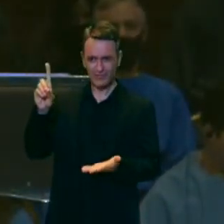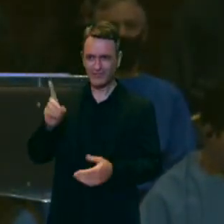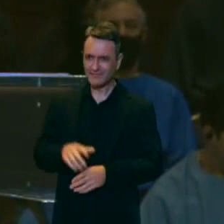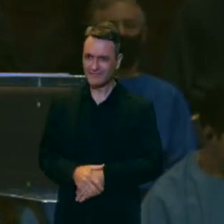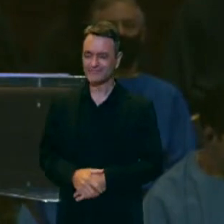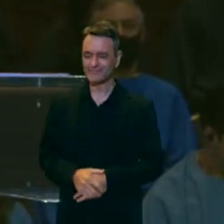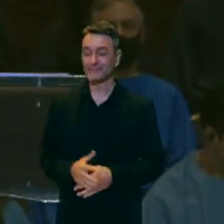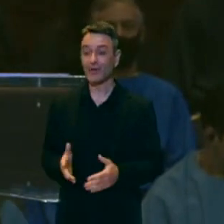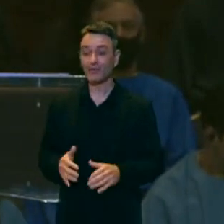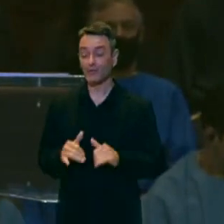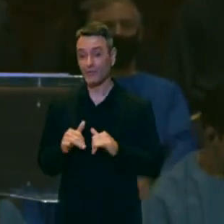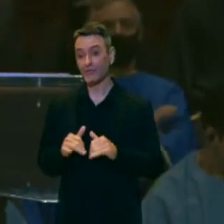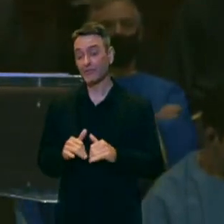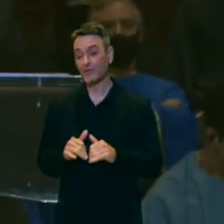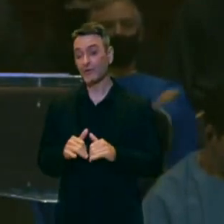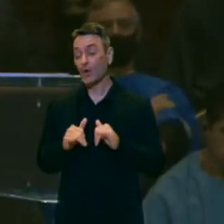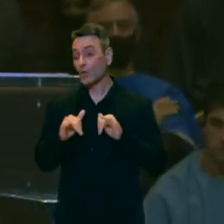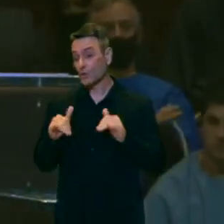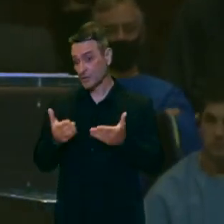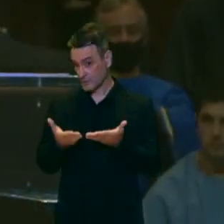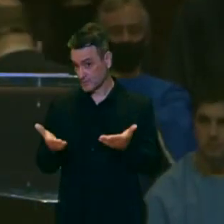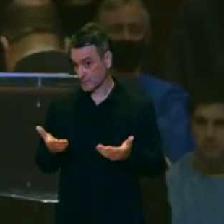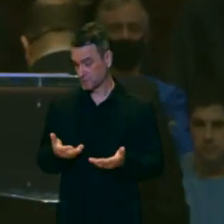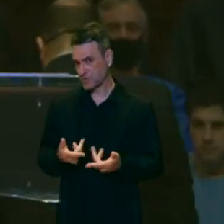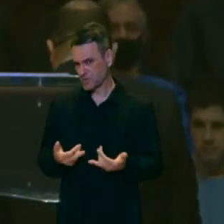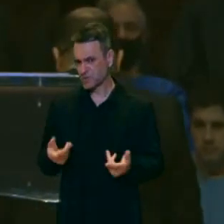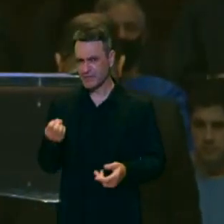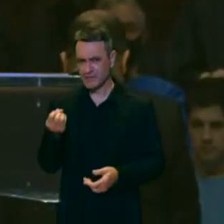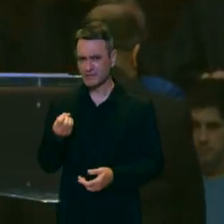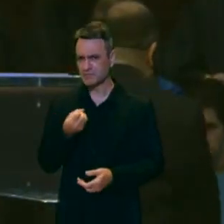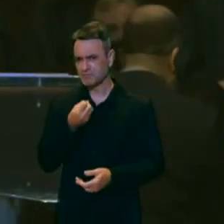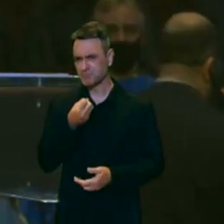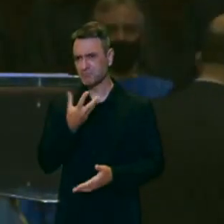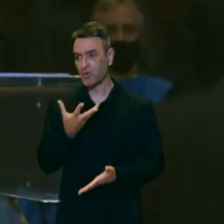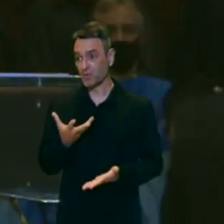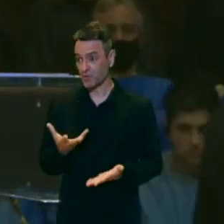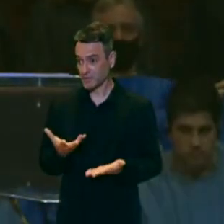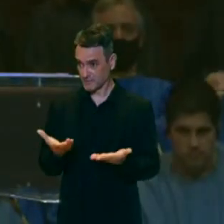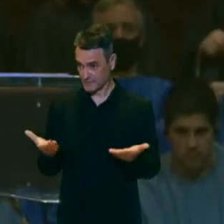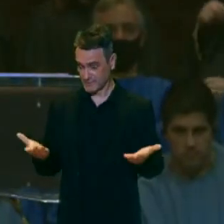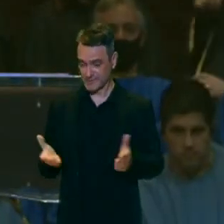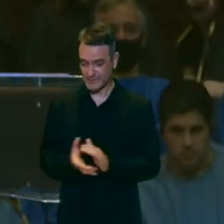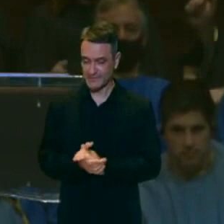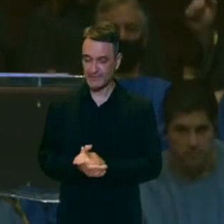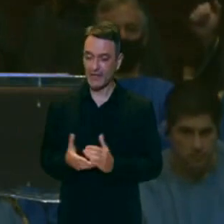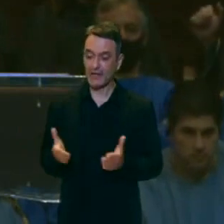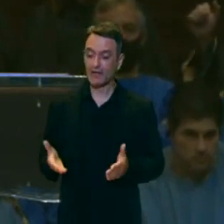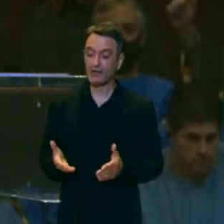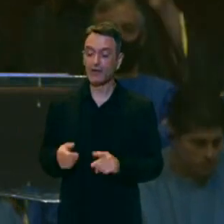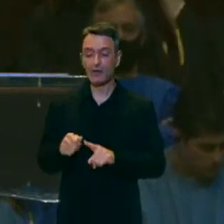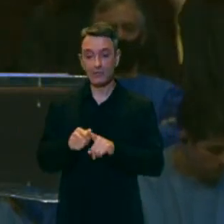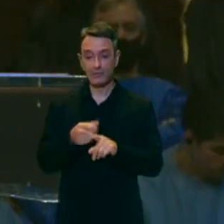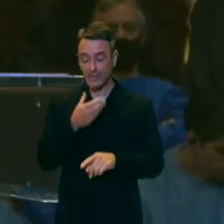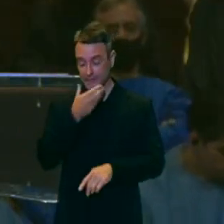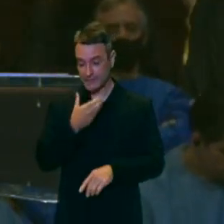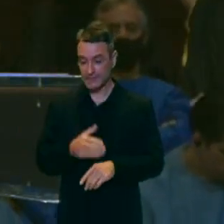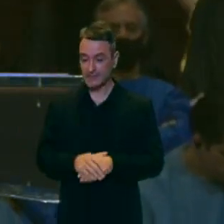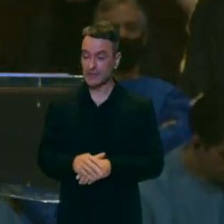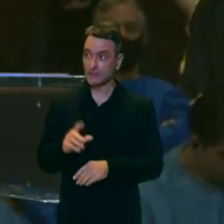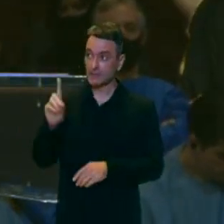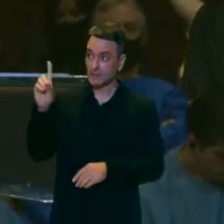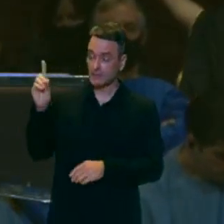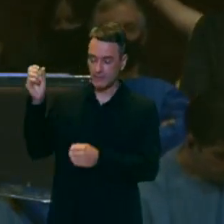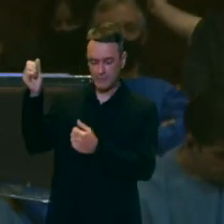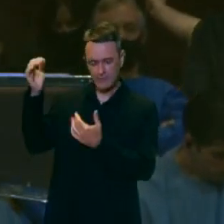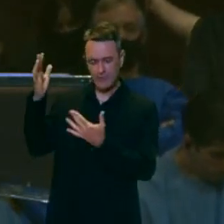Então, deixa eu contar algumas coisas boas para você, né? Agora no mês de dezembro, Deus vai nos